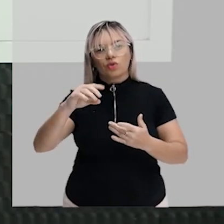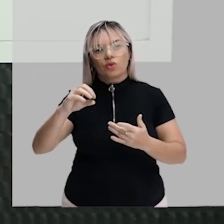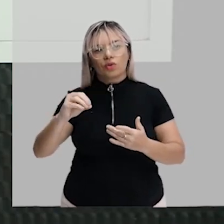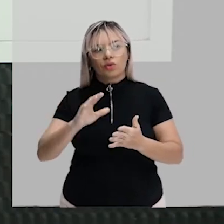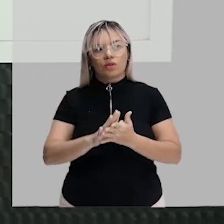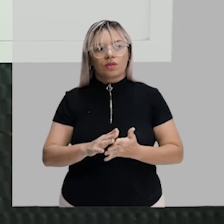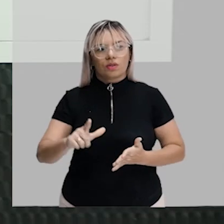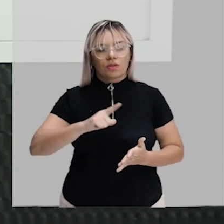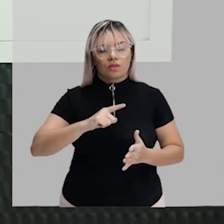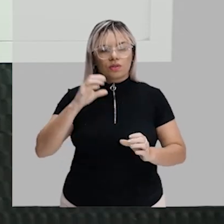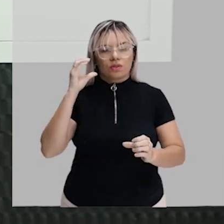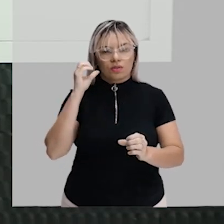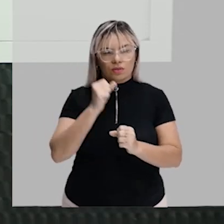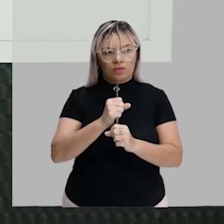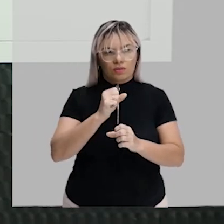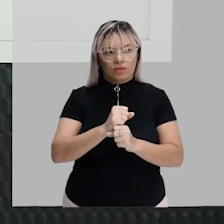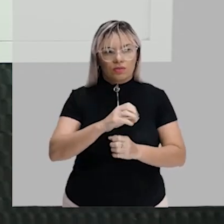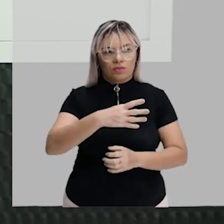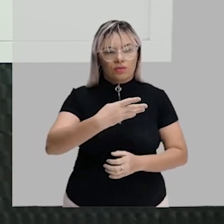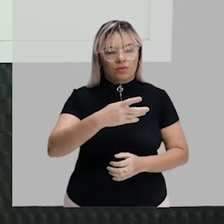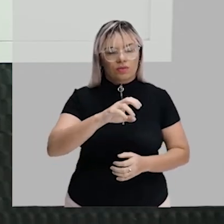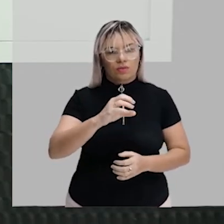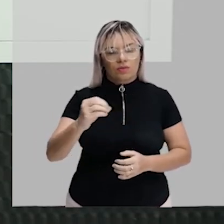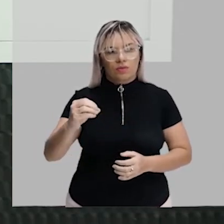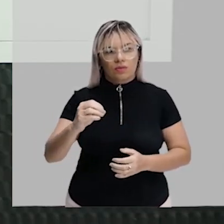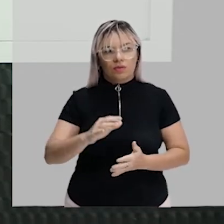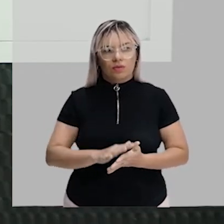que calcular 450